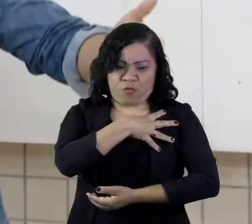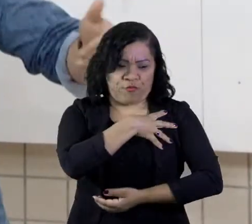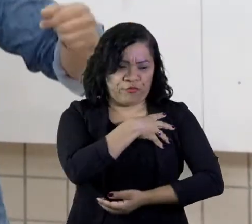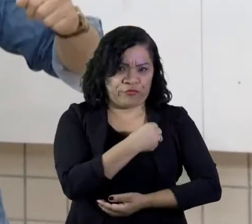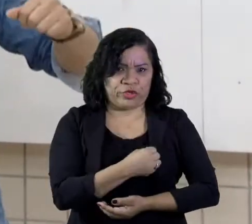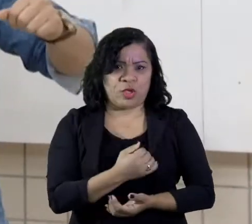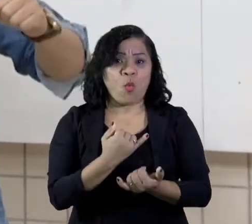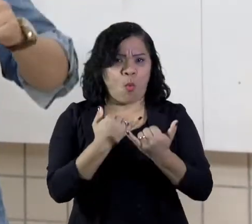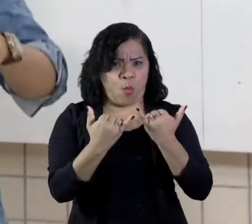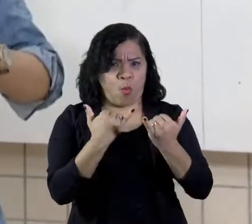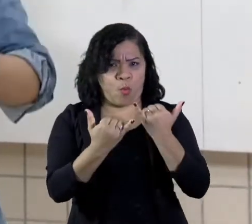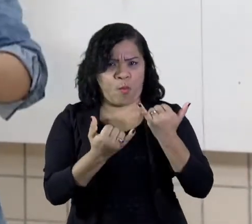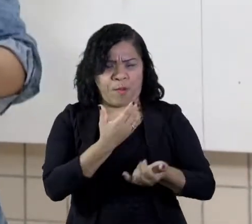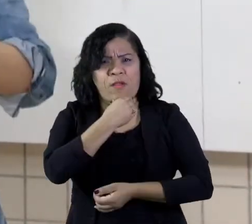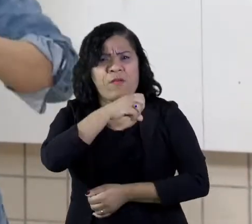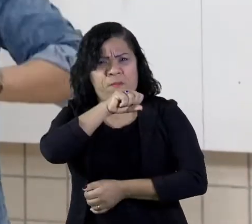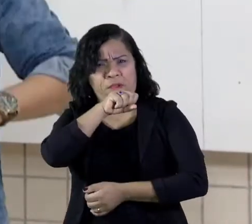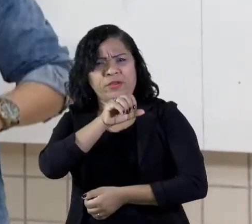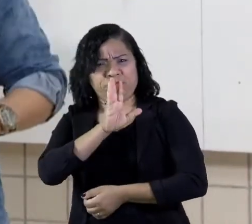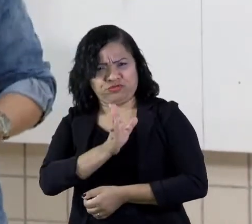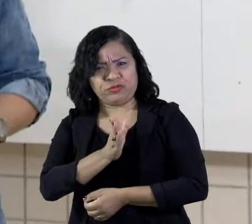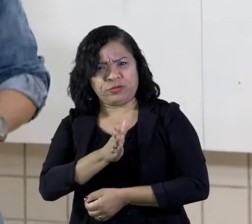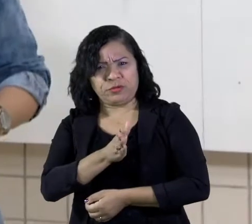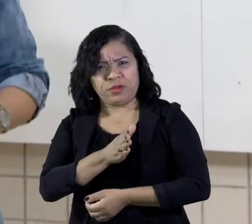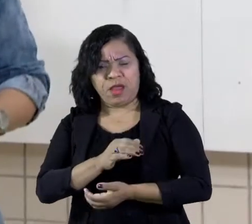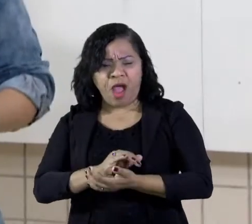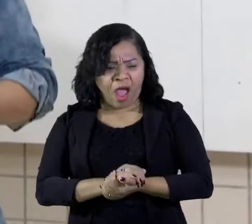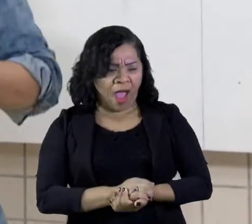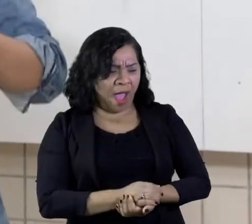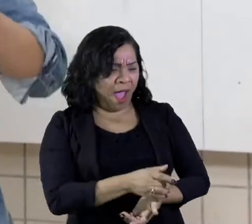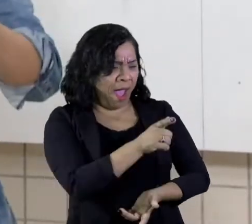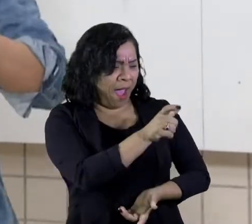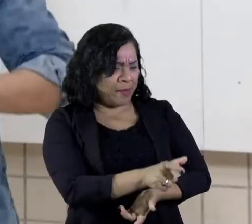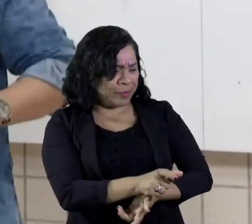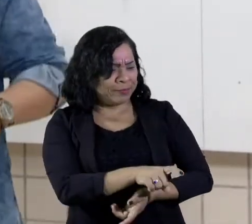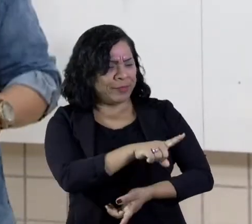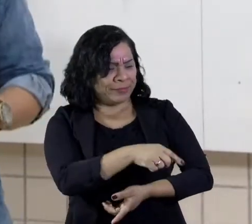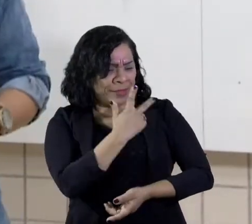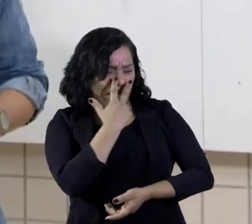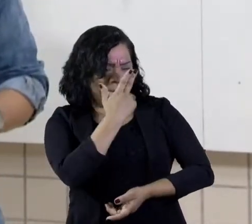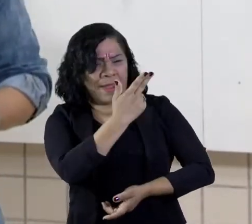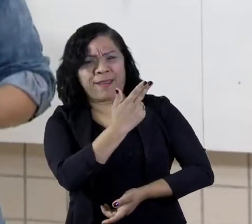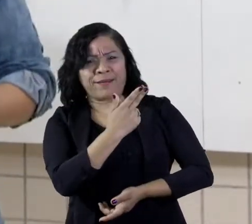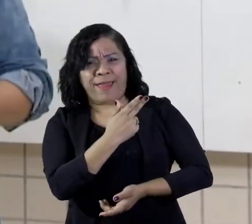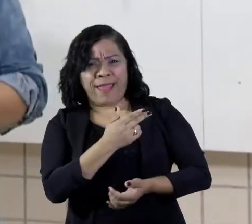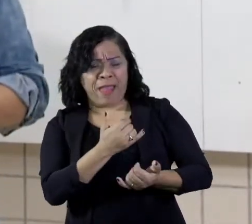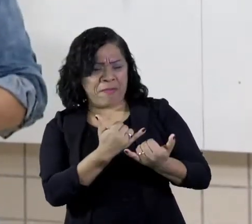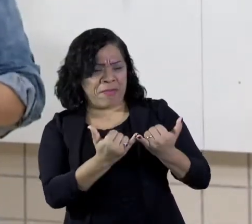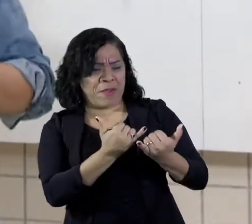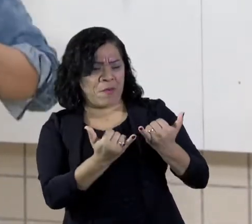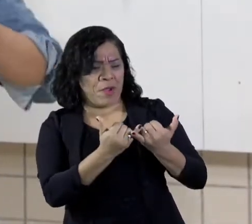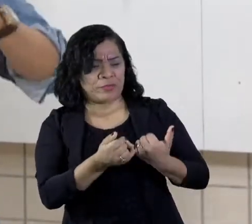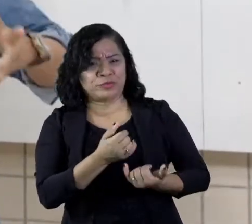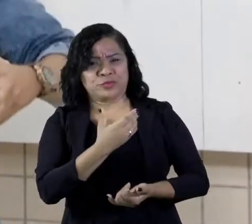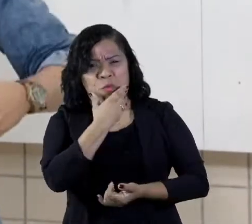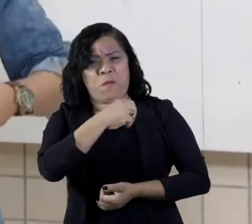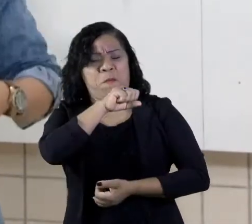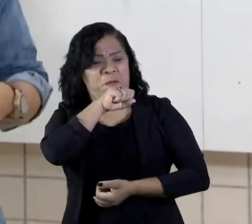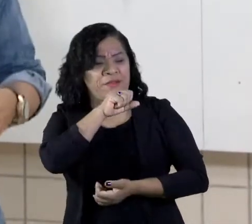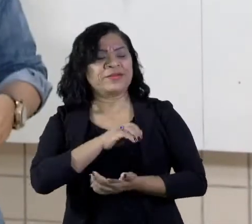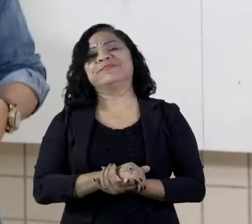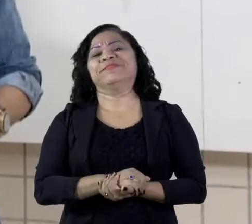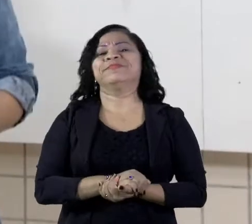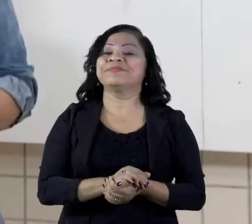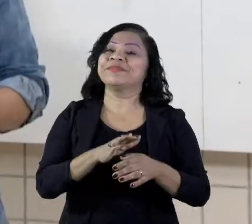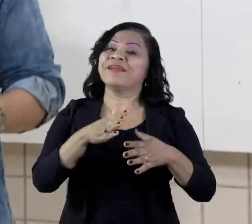semelhante ao pai, né? Aí a gente fala assim, olha, esse menino é a cara do pai dele, igualzinho o pai dele, né? Pois então, a gente consegue